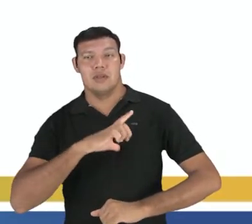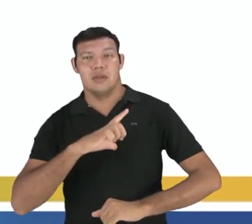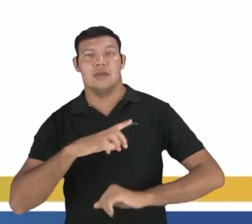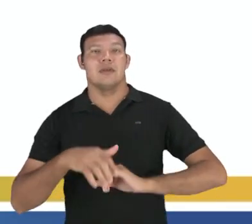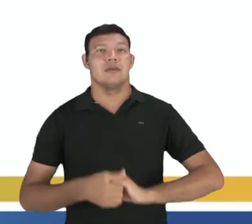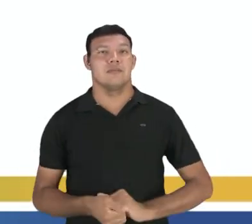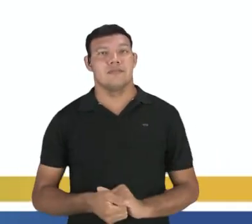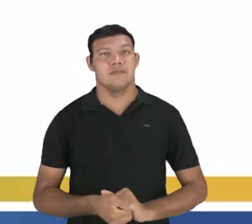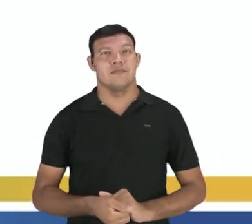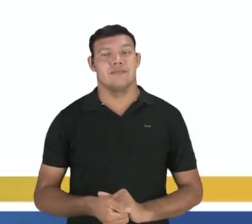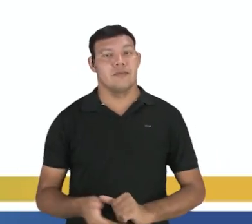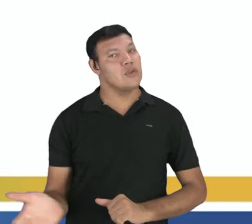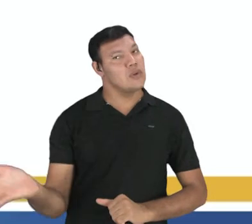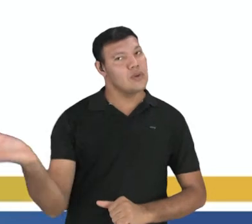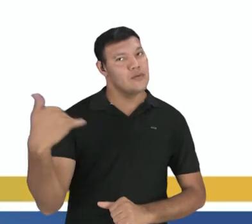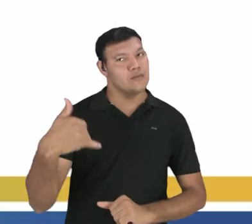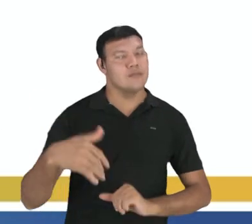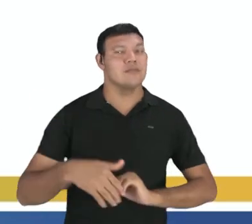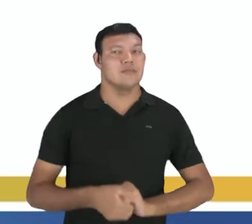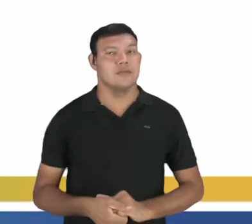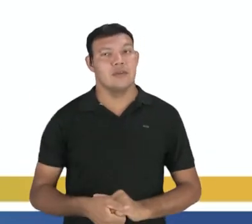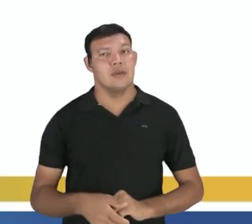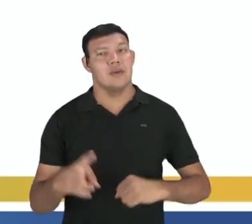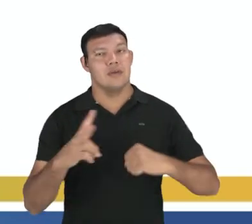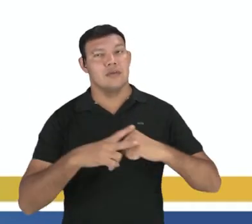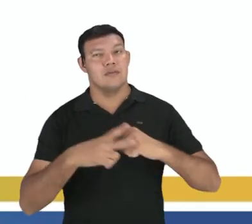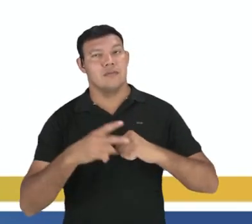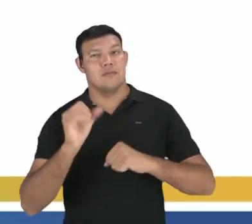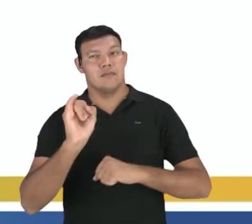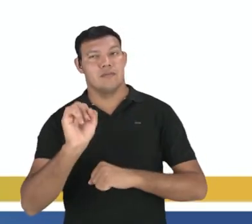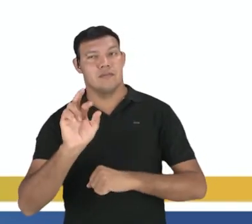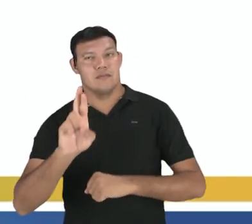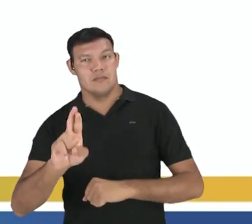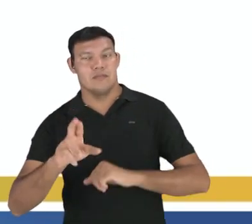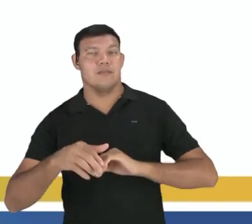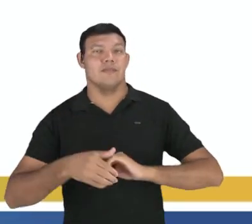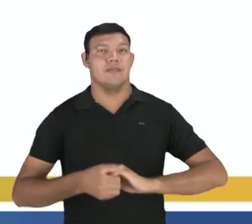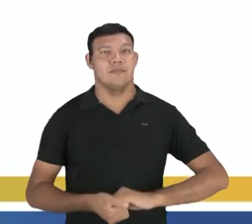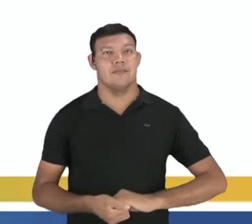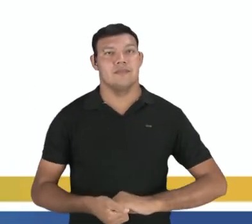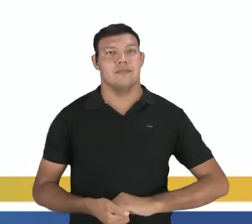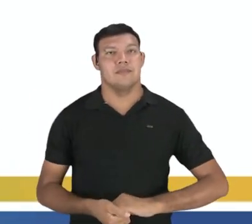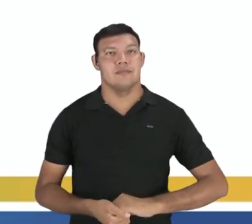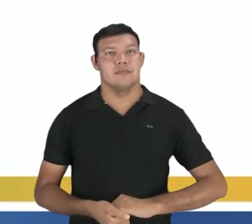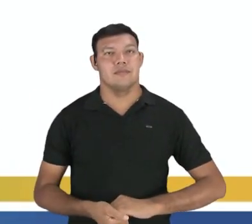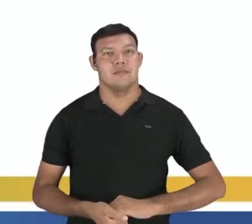ter, e vamos, que seria o verbo ir, ok?